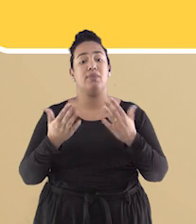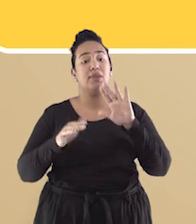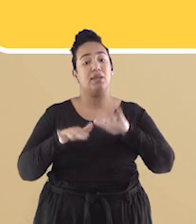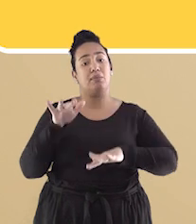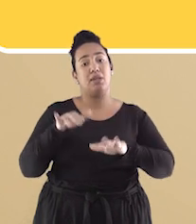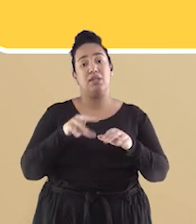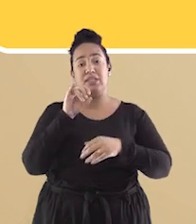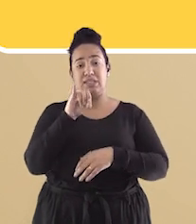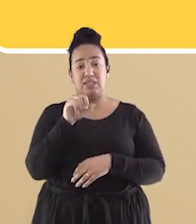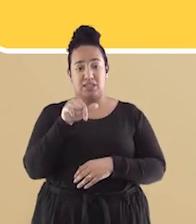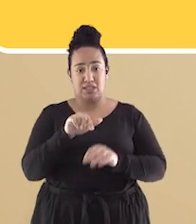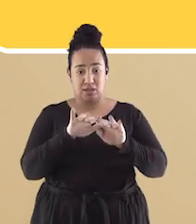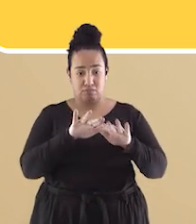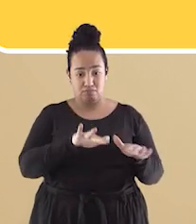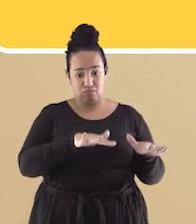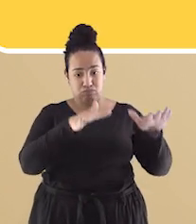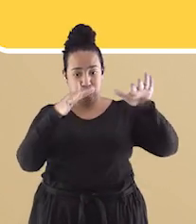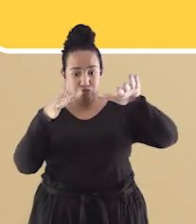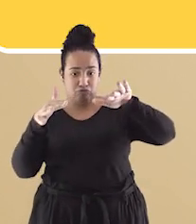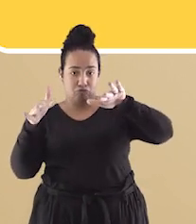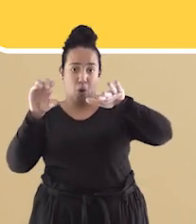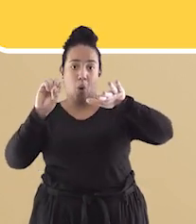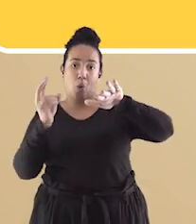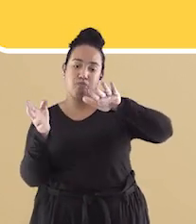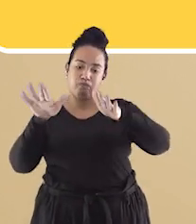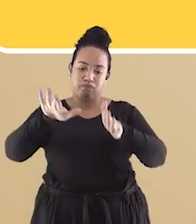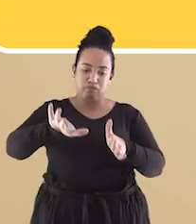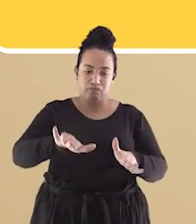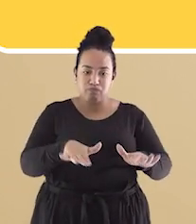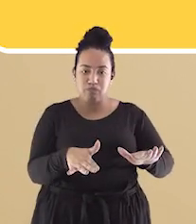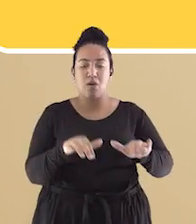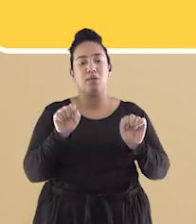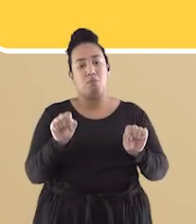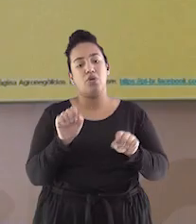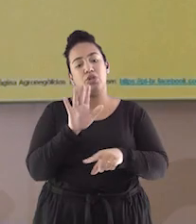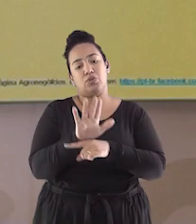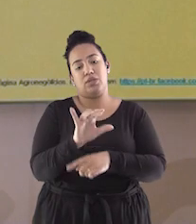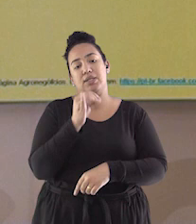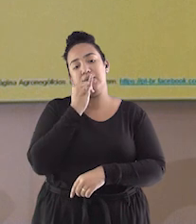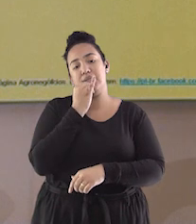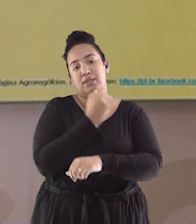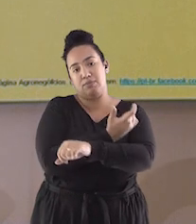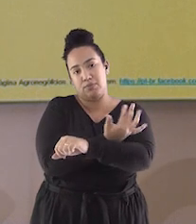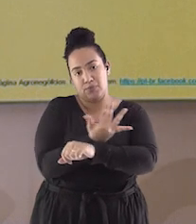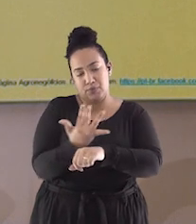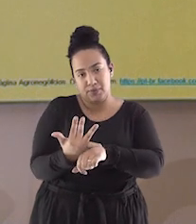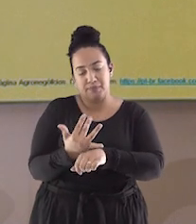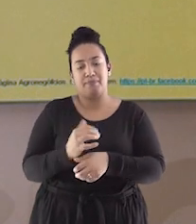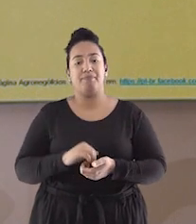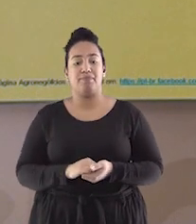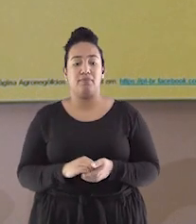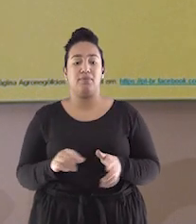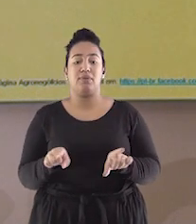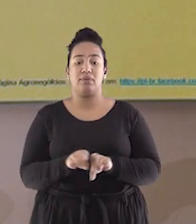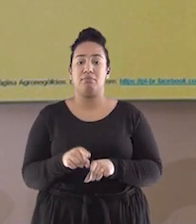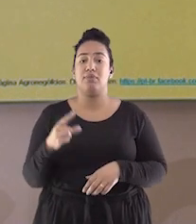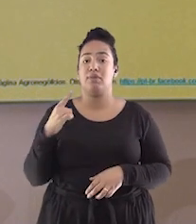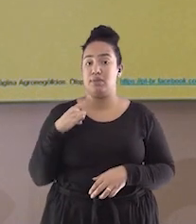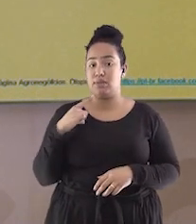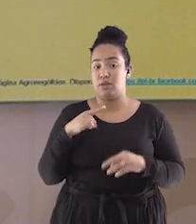no terreno, favorece ou não algumas espécies vegetais. Há também o solo, que